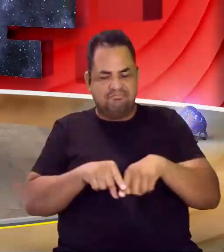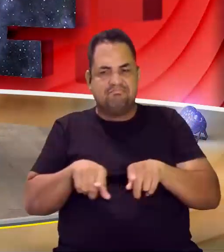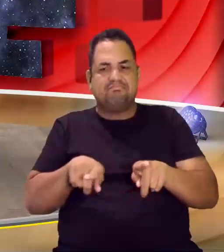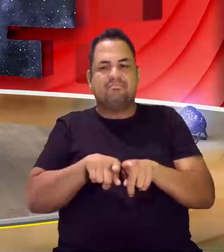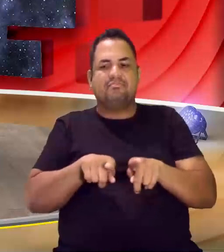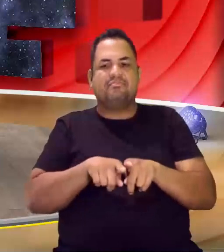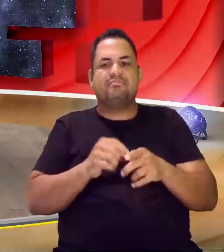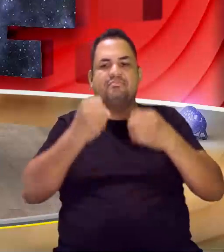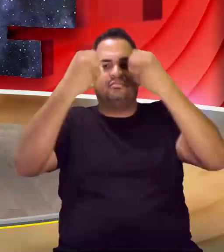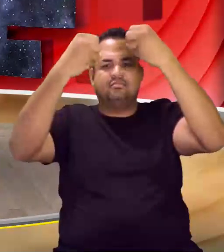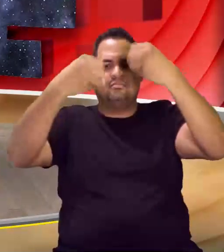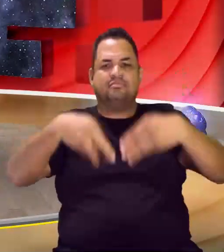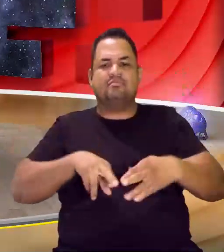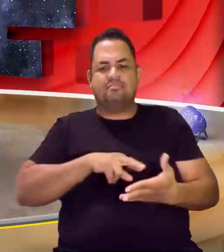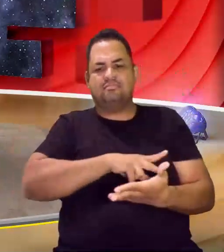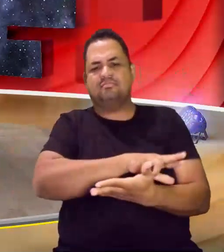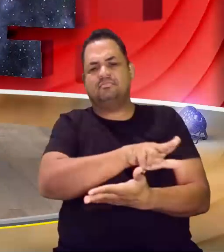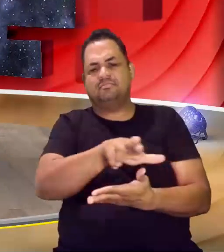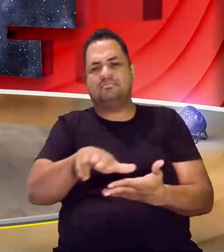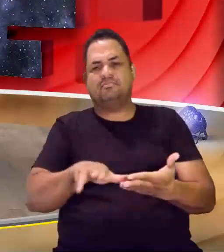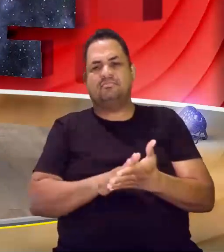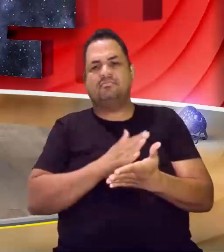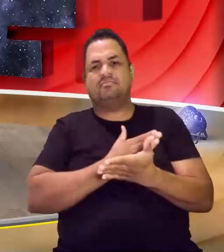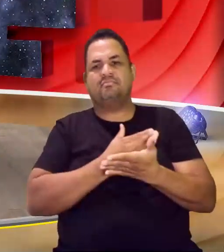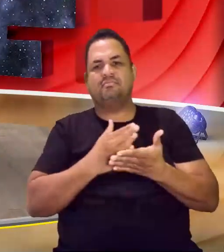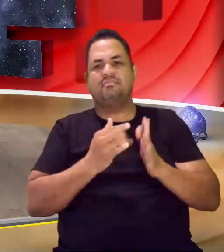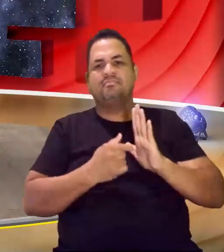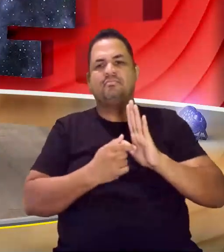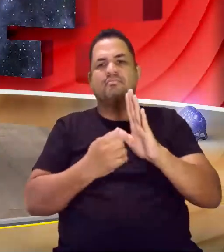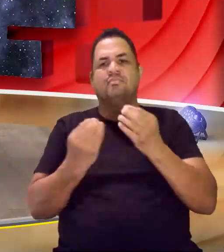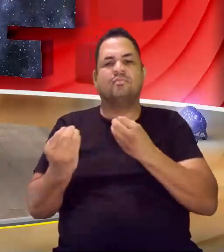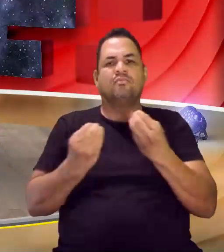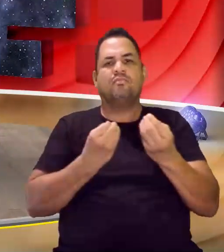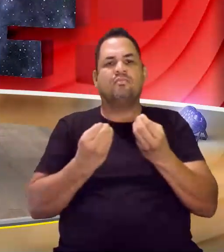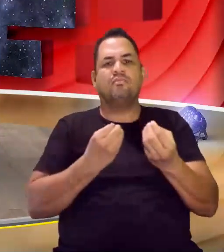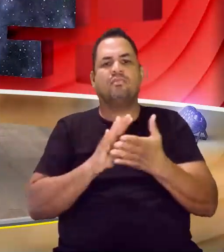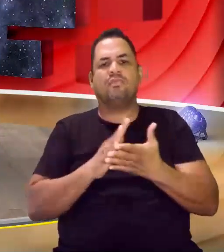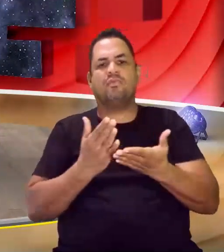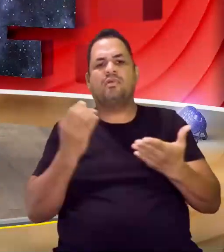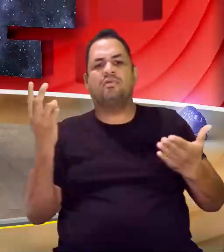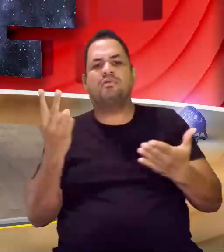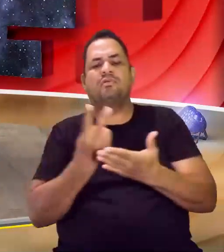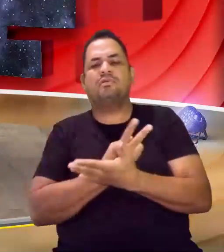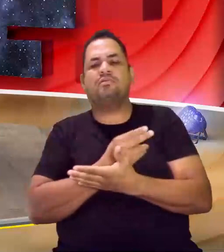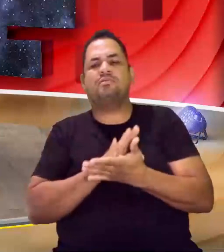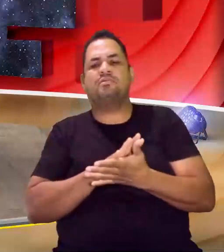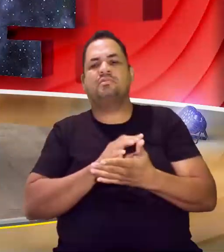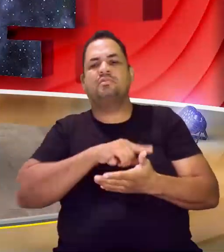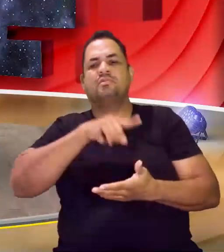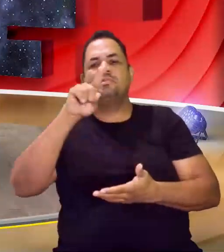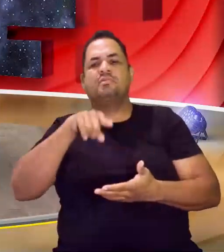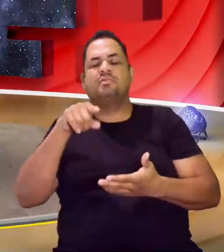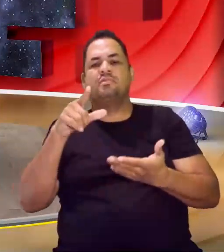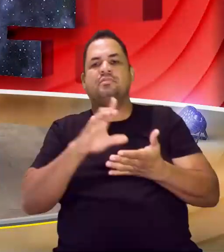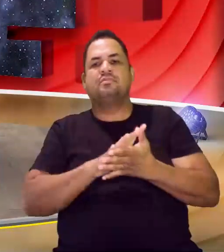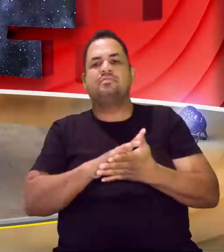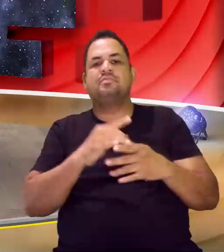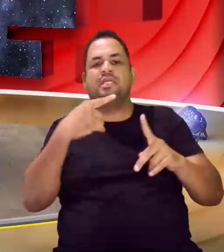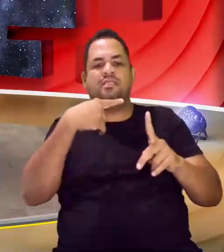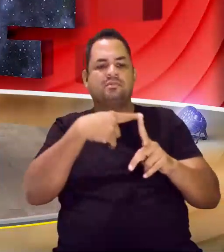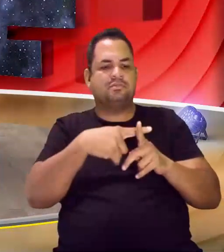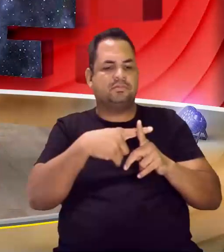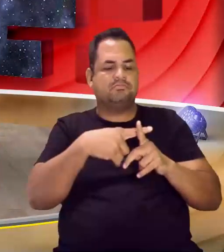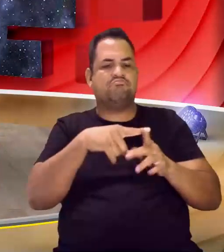Muitos gráficos. Explicamos vários gráficos. Começamos a mostrar como funciona o gráfico. Beleza. Caiu,